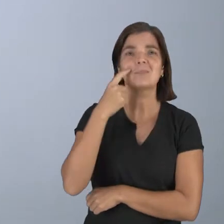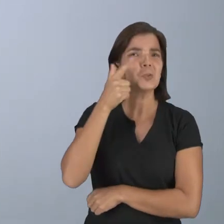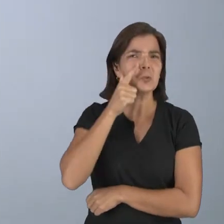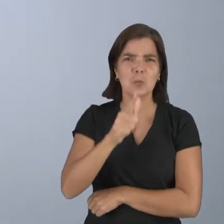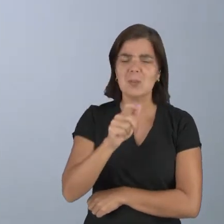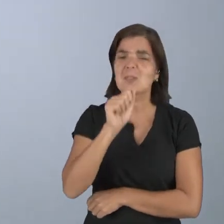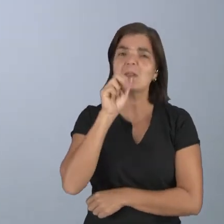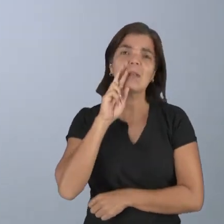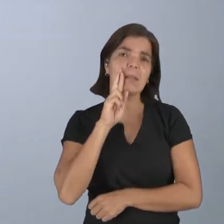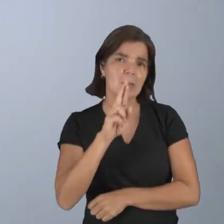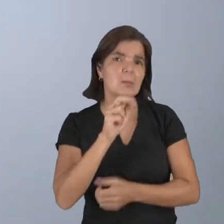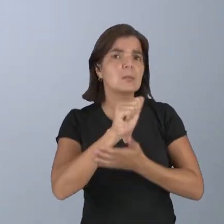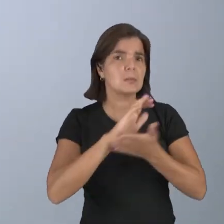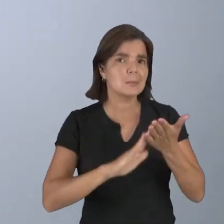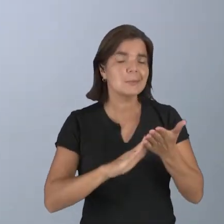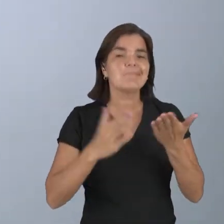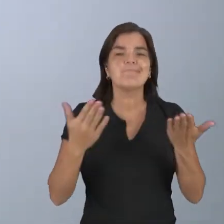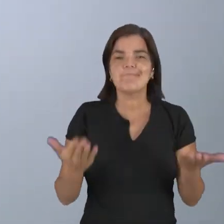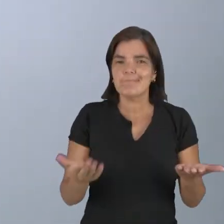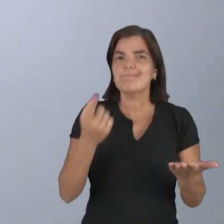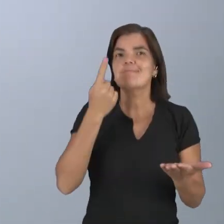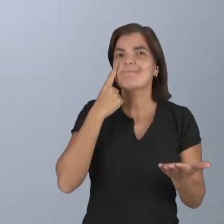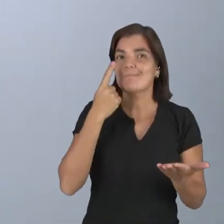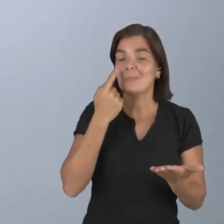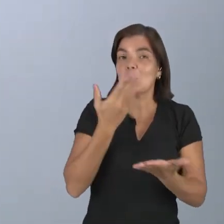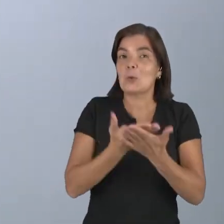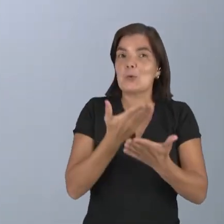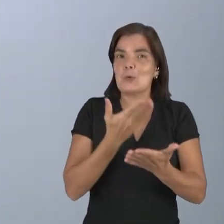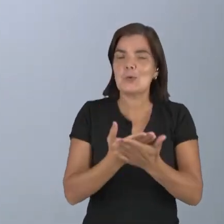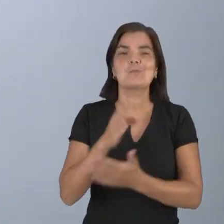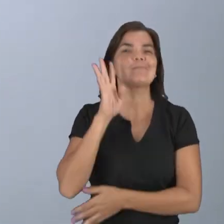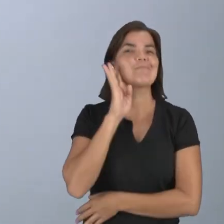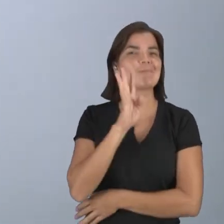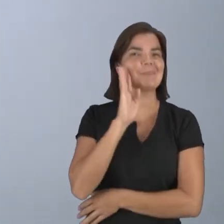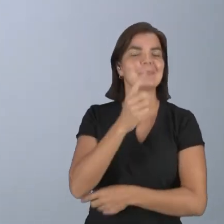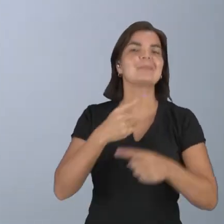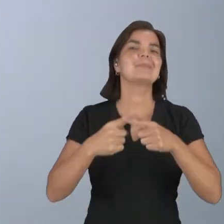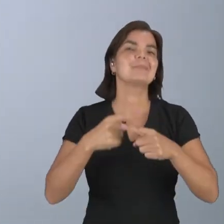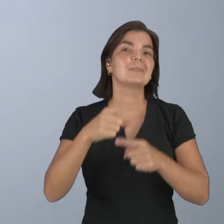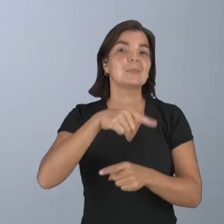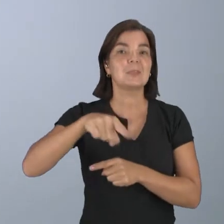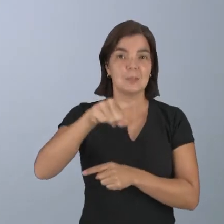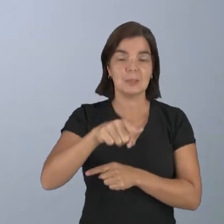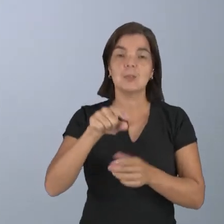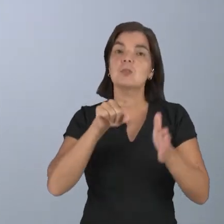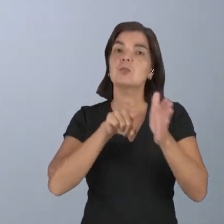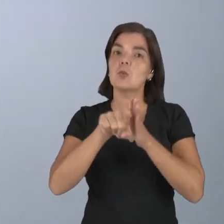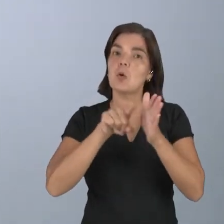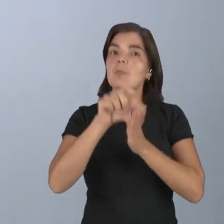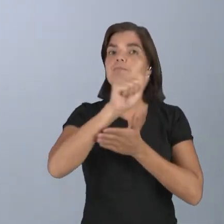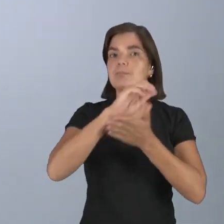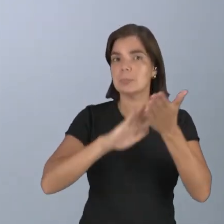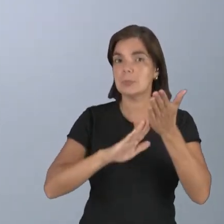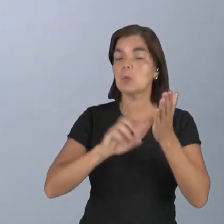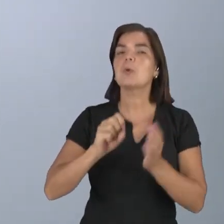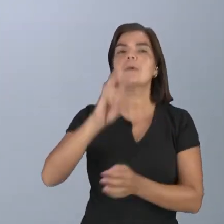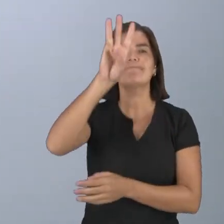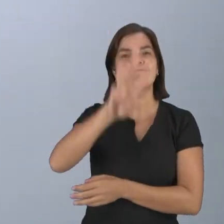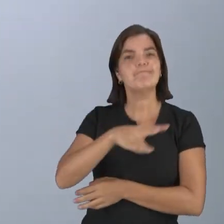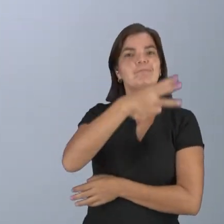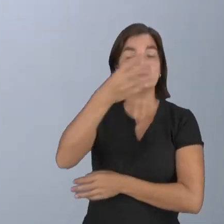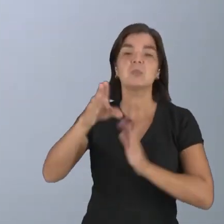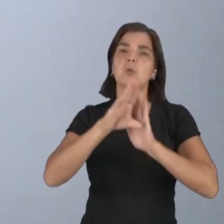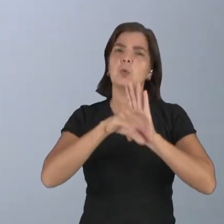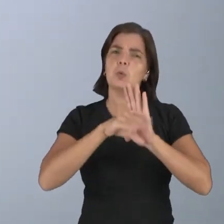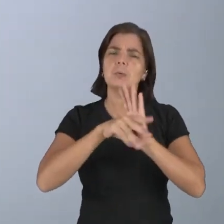ele não tá conseguindo resolver os problemas hoje que a gente vai abordar vai ser muito interessante porque situações-problema que envolvem matrizes